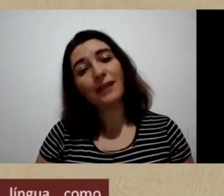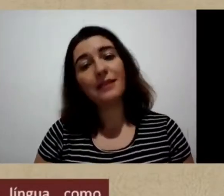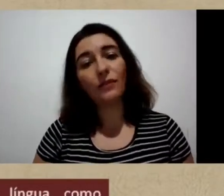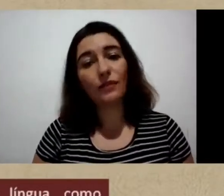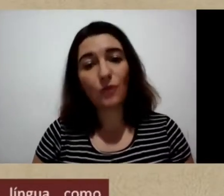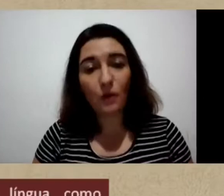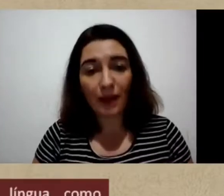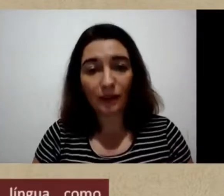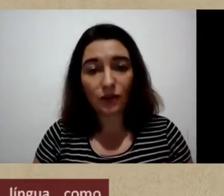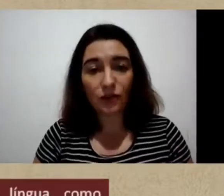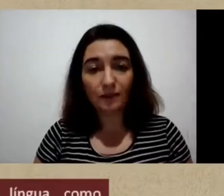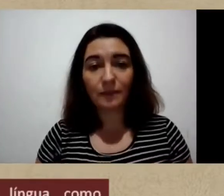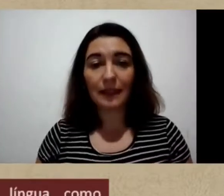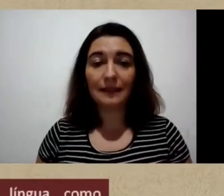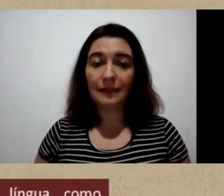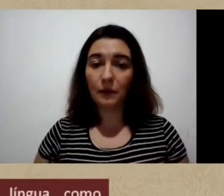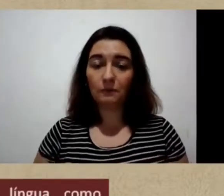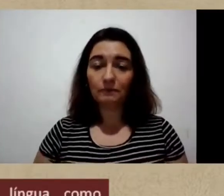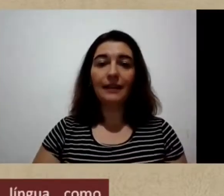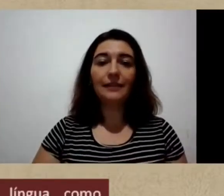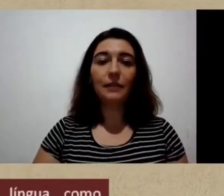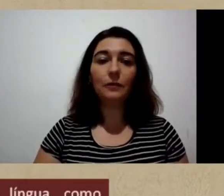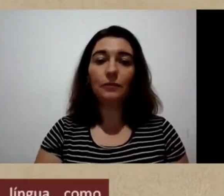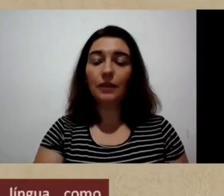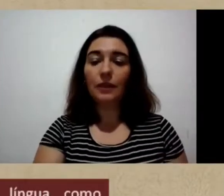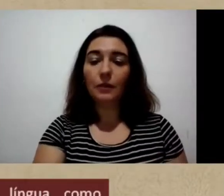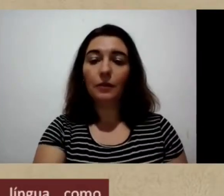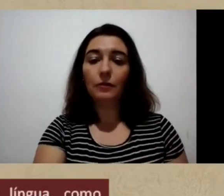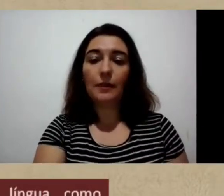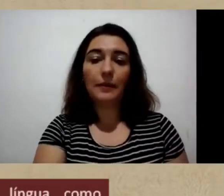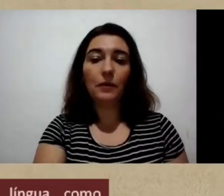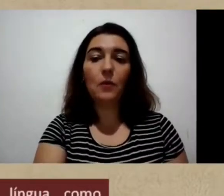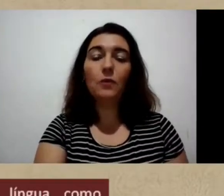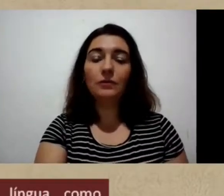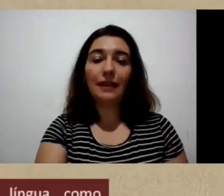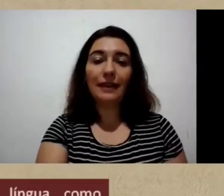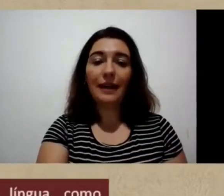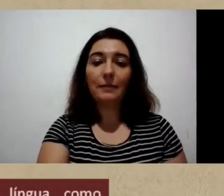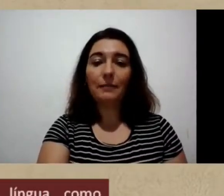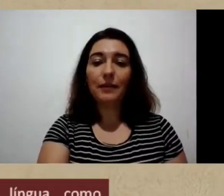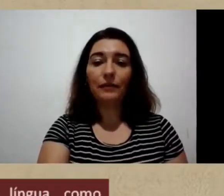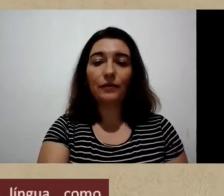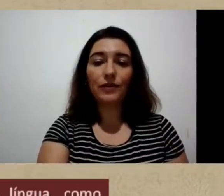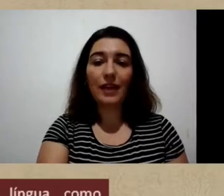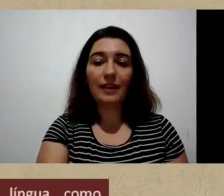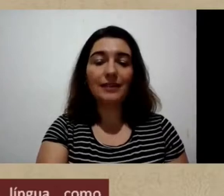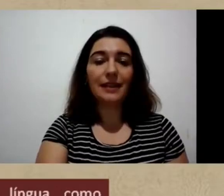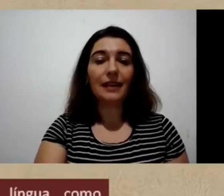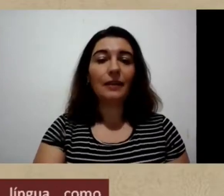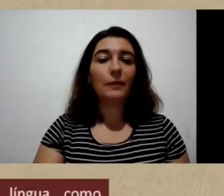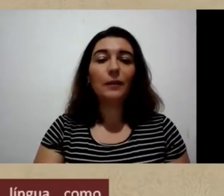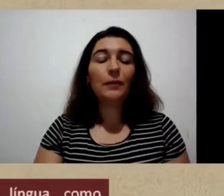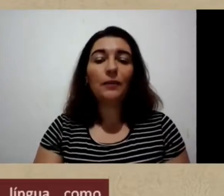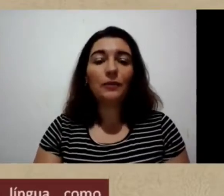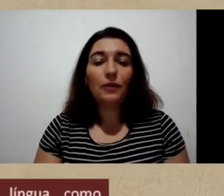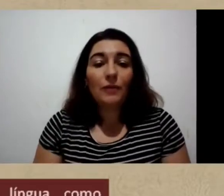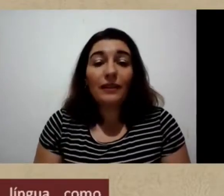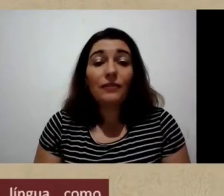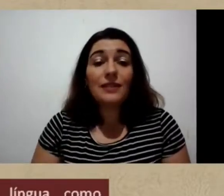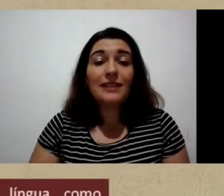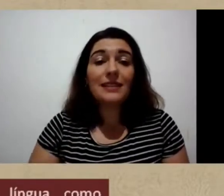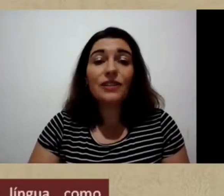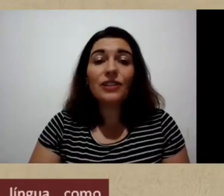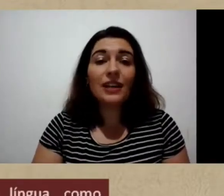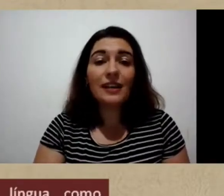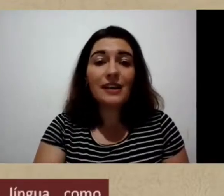surdos pensam visualmente. Então, aí tem uma pergunta, né, para vocês. Como é que eu pergunto como é